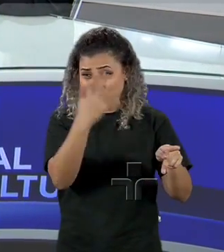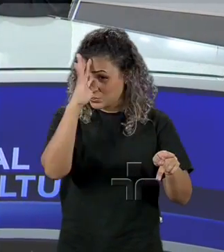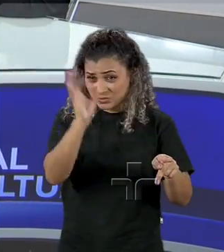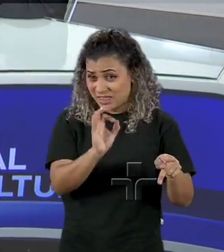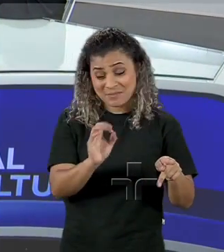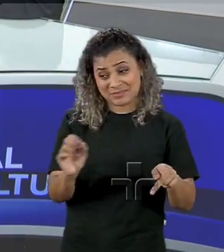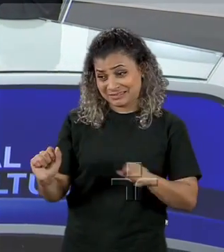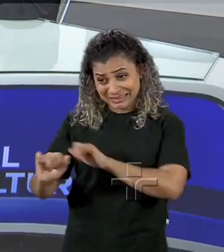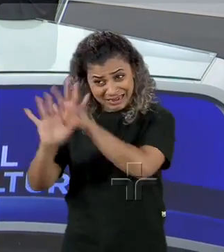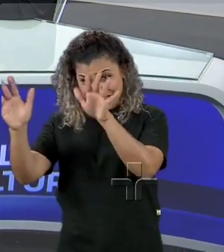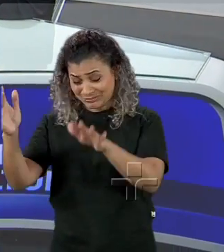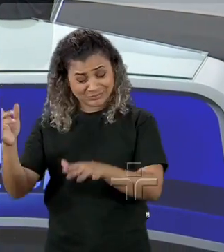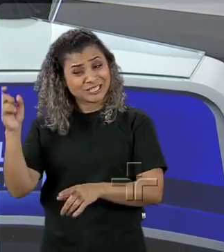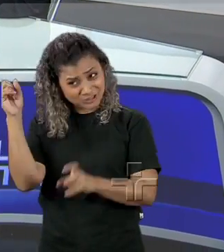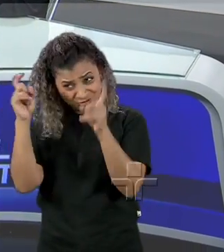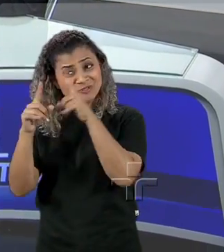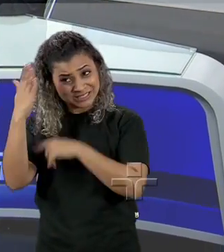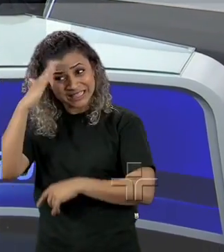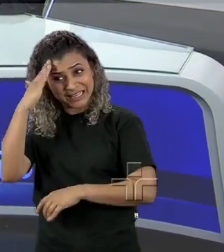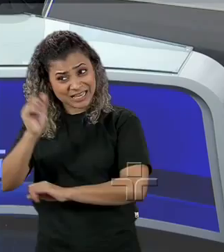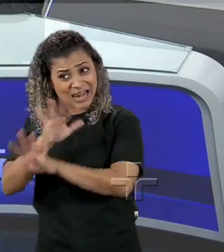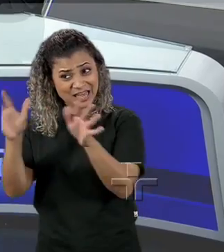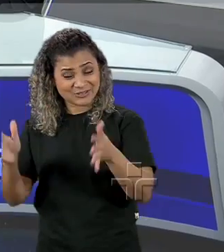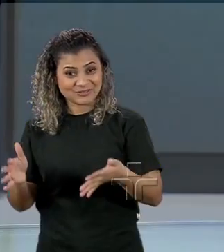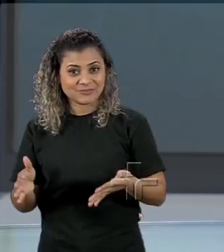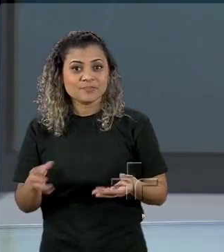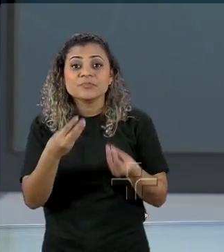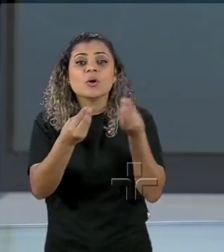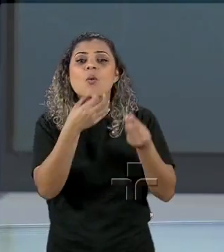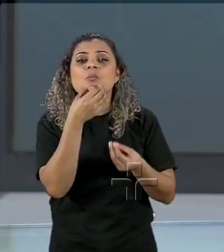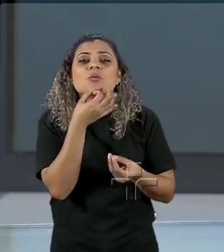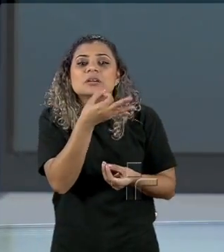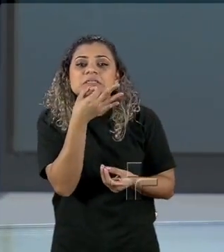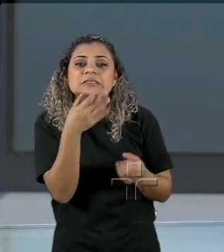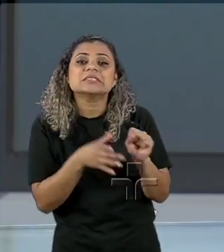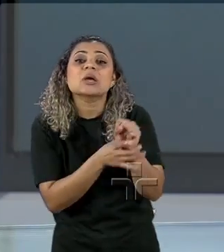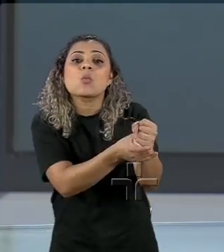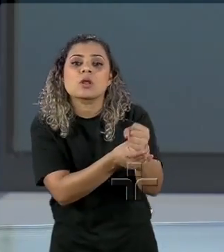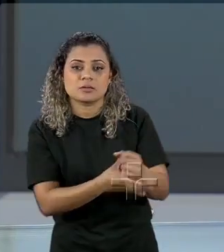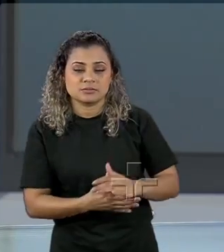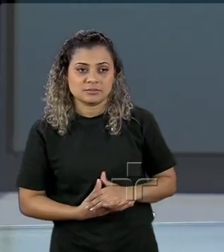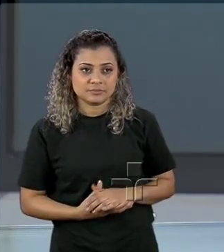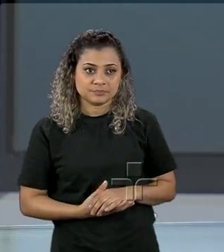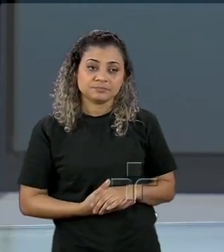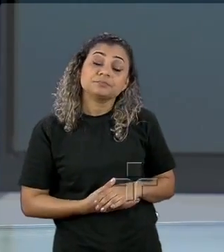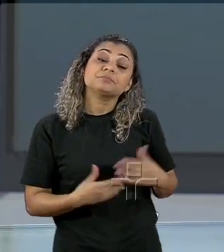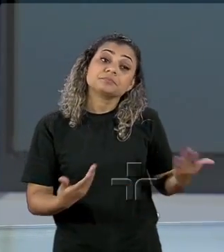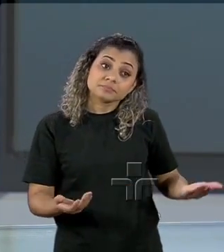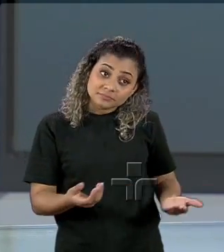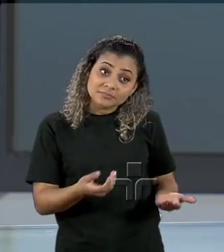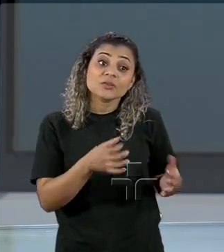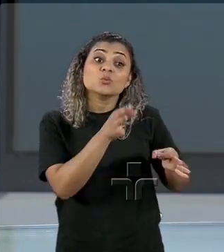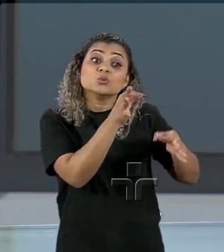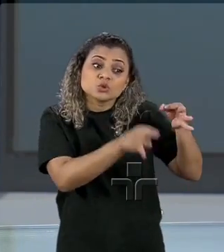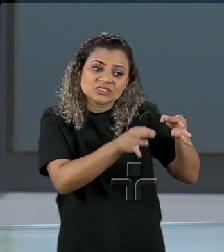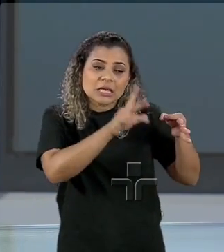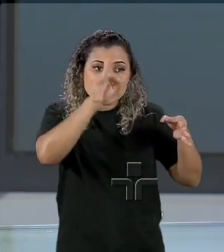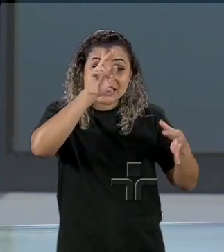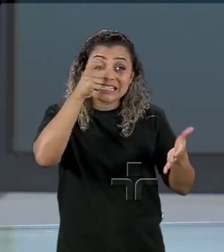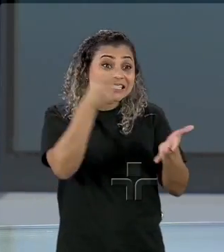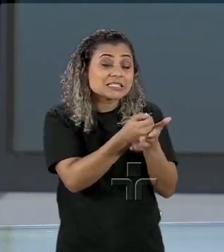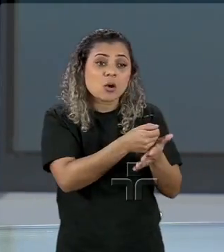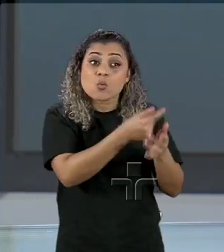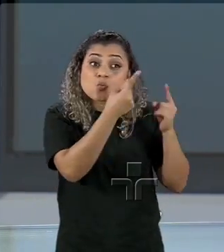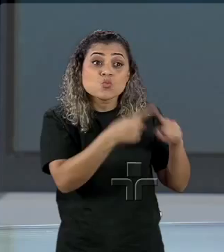né? Como o senhor vê essa questão dessa sensação da insegurança? Pois é. O importante é que o judiciário decida por último, porque está dito